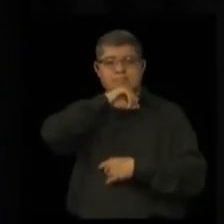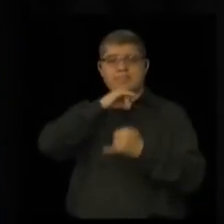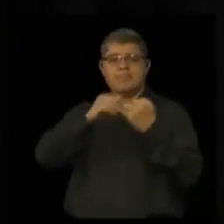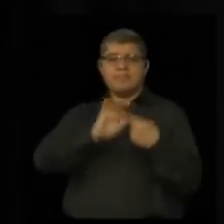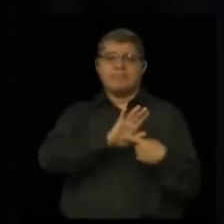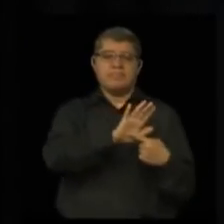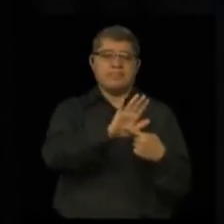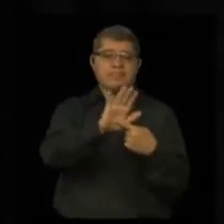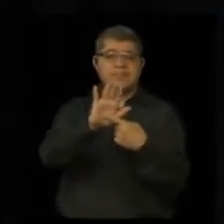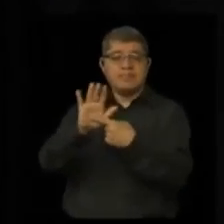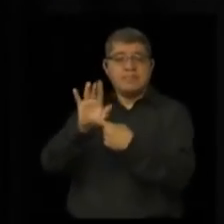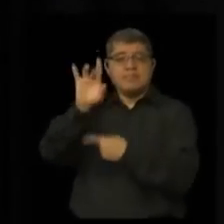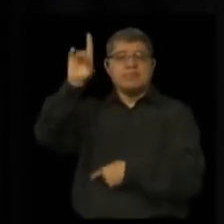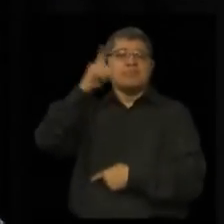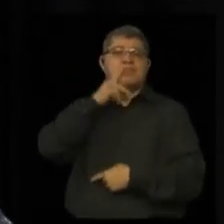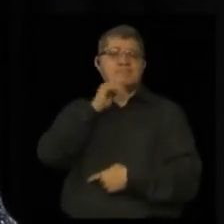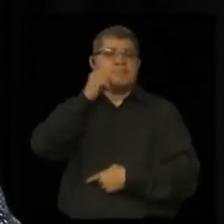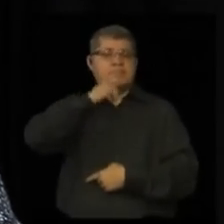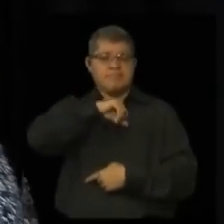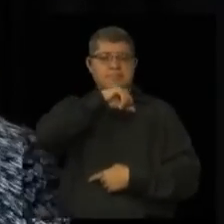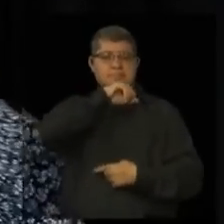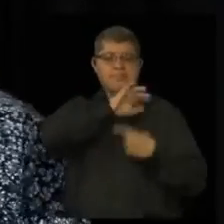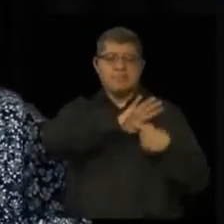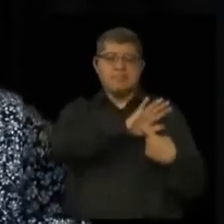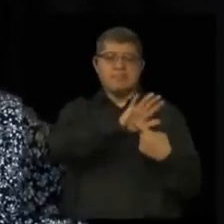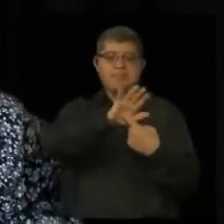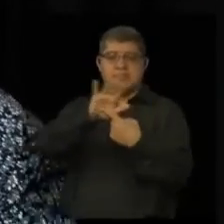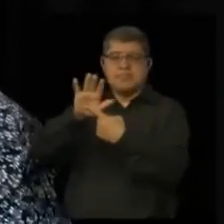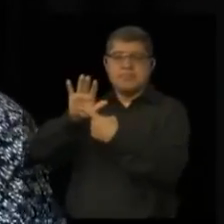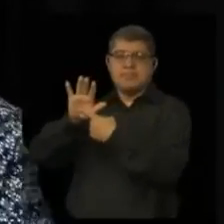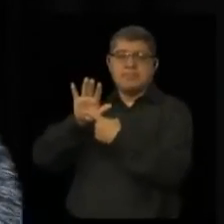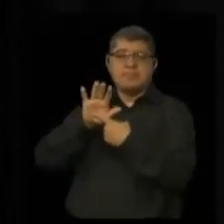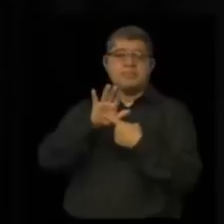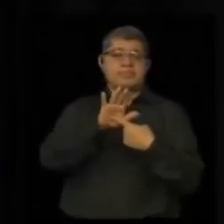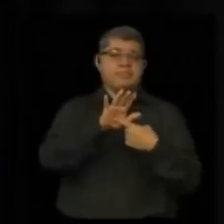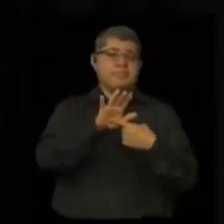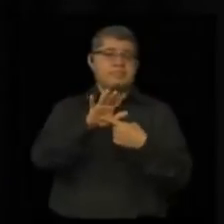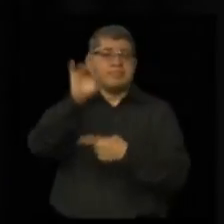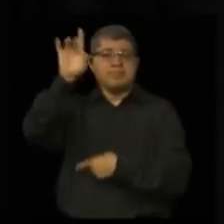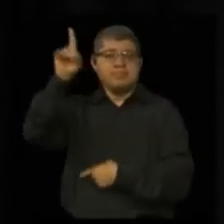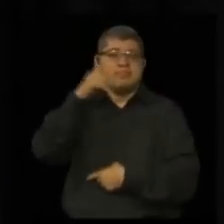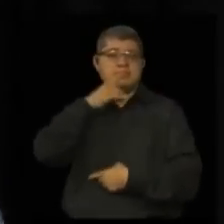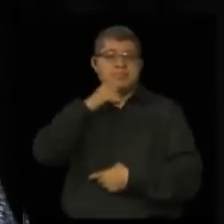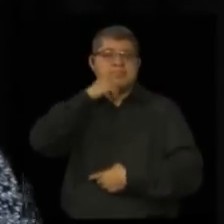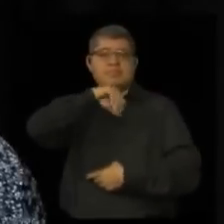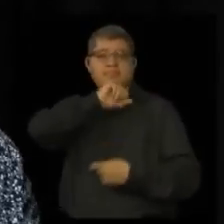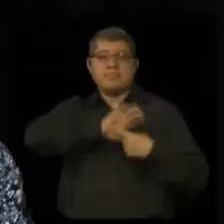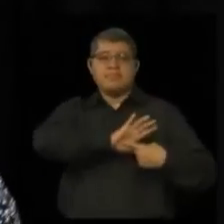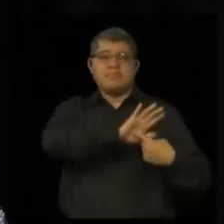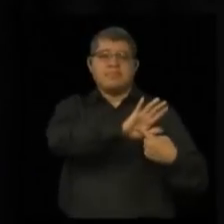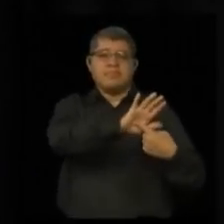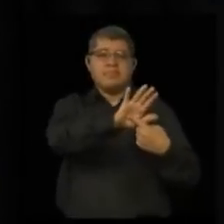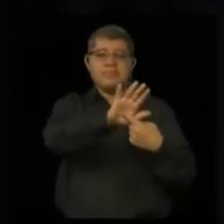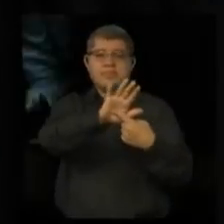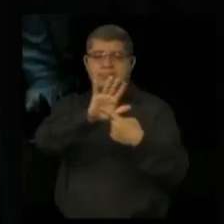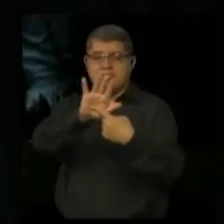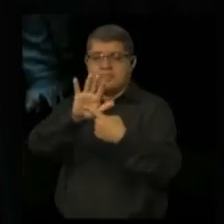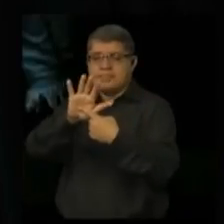aparecer. Se Deus é pai e a mãe aparecer. se Deus é pai e é